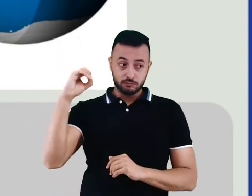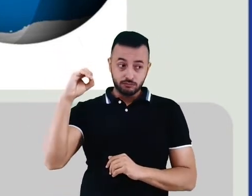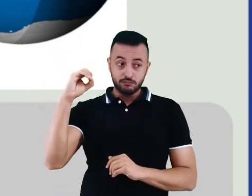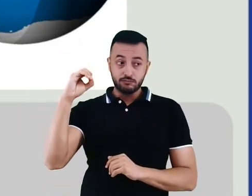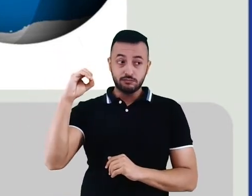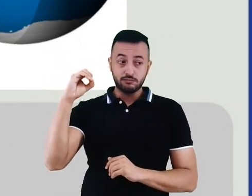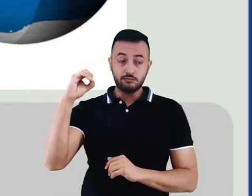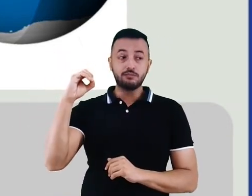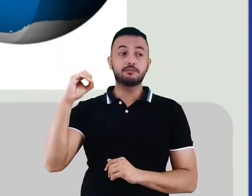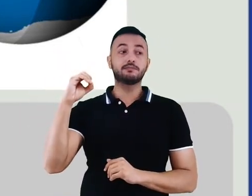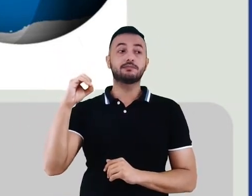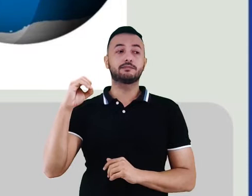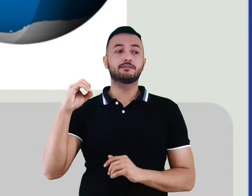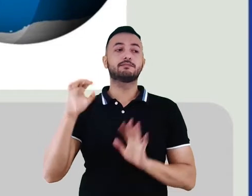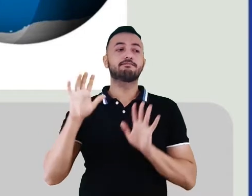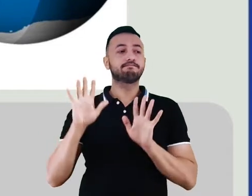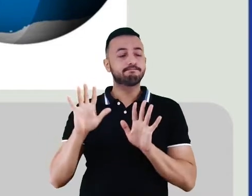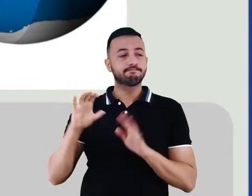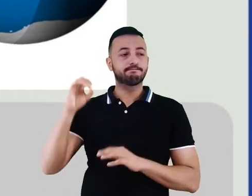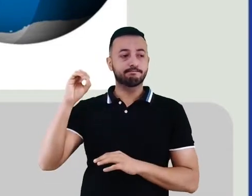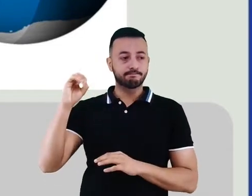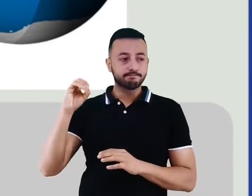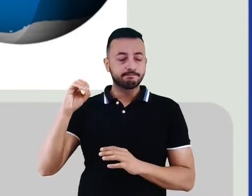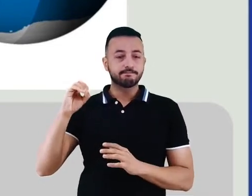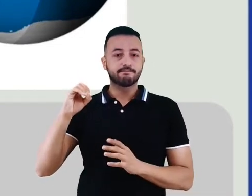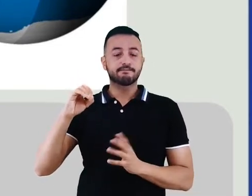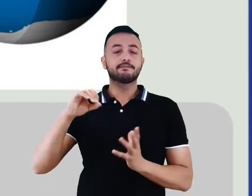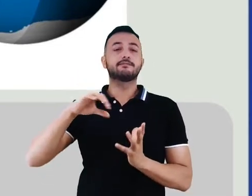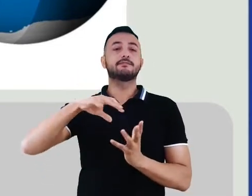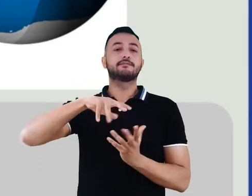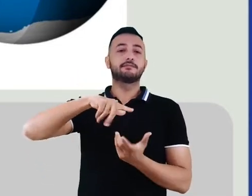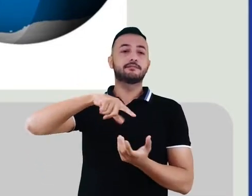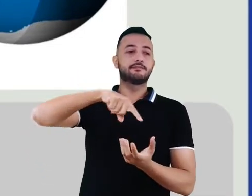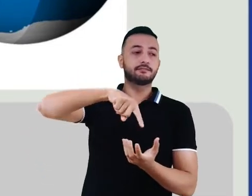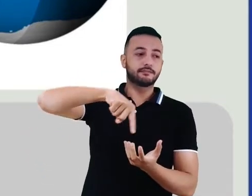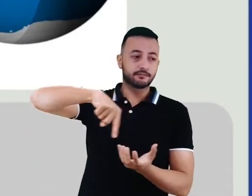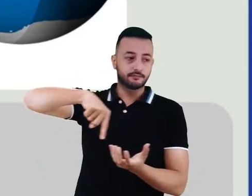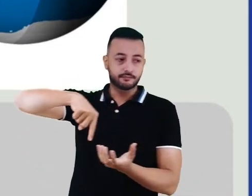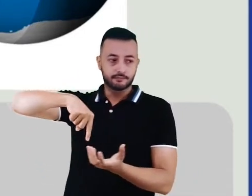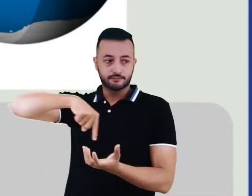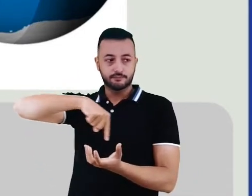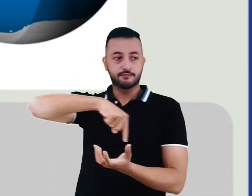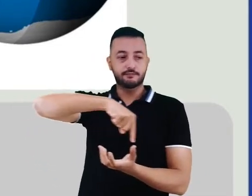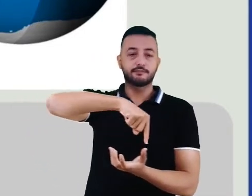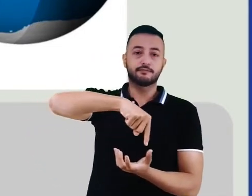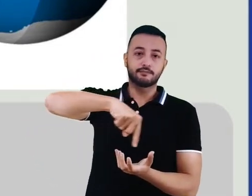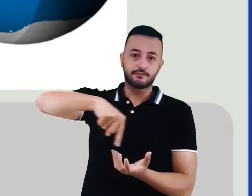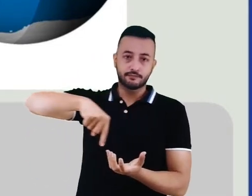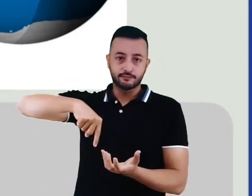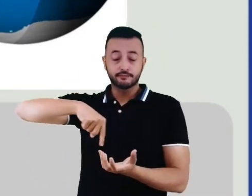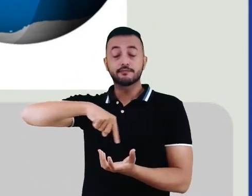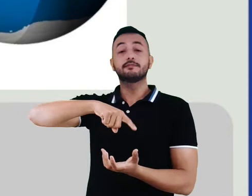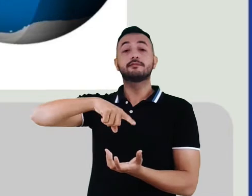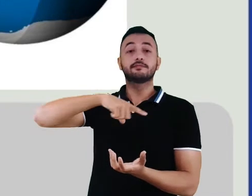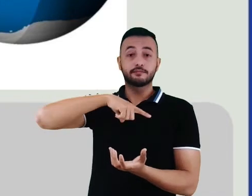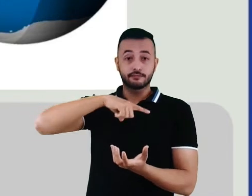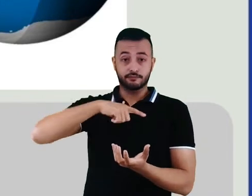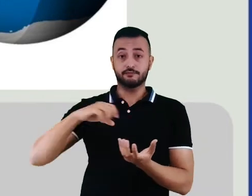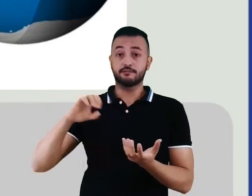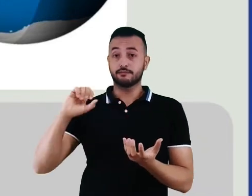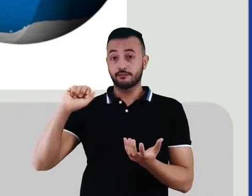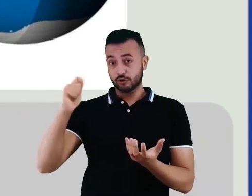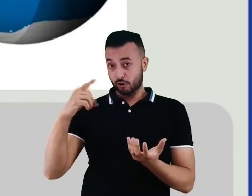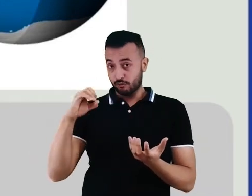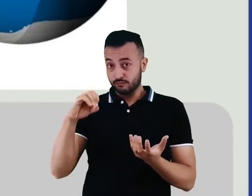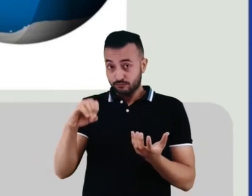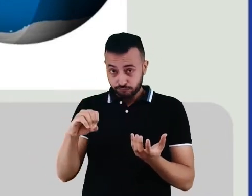Então, no seu lugarzinho quietinho. A Terra, quando ela vai girando, uma parte dela fica iluminada quando está de frente para o